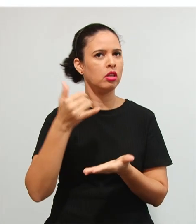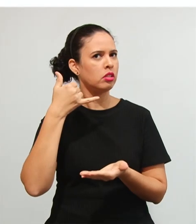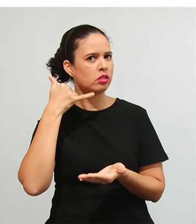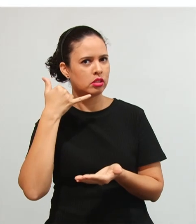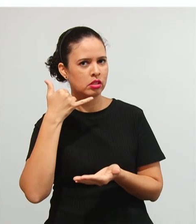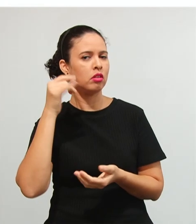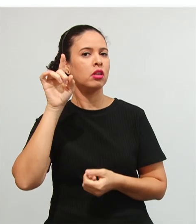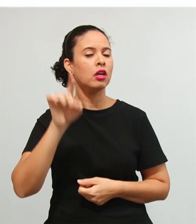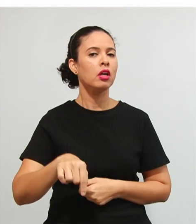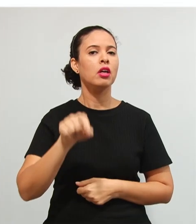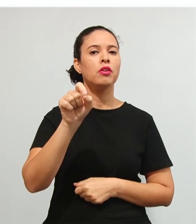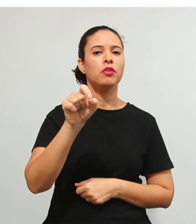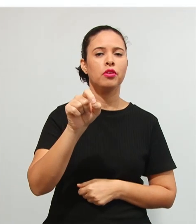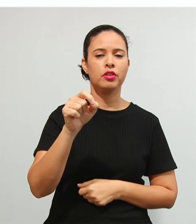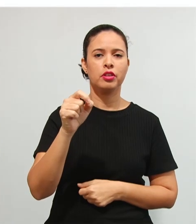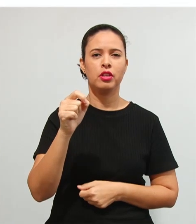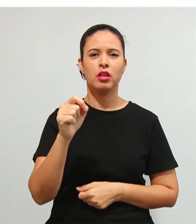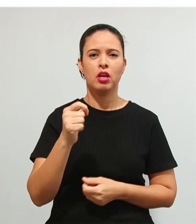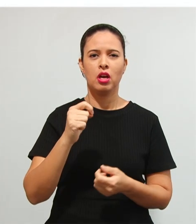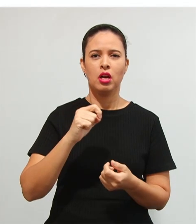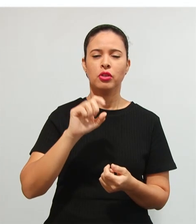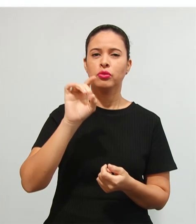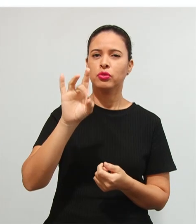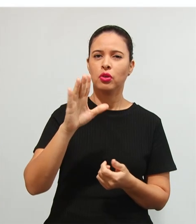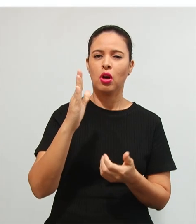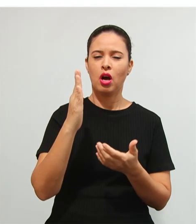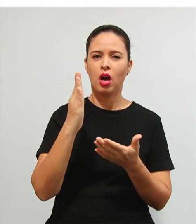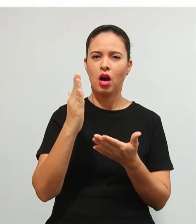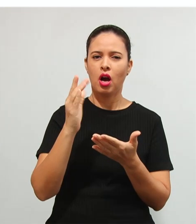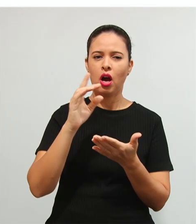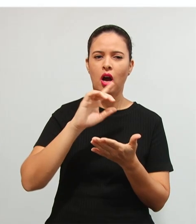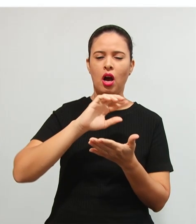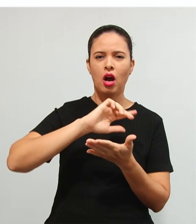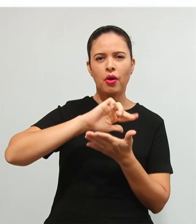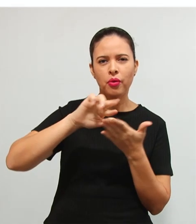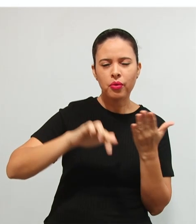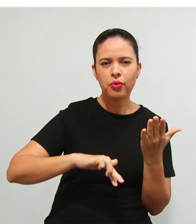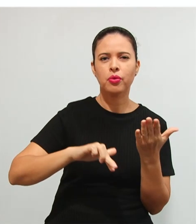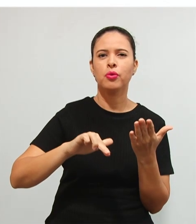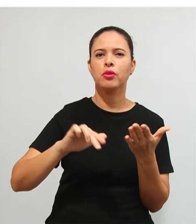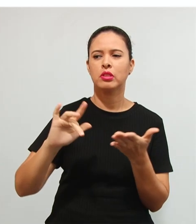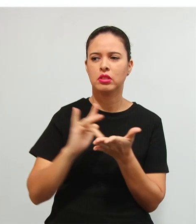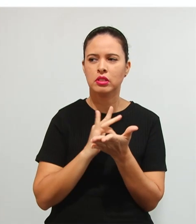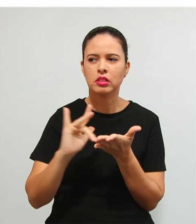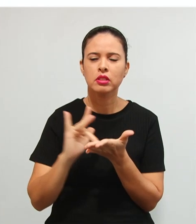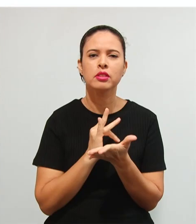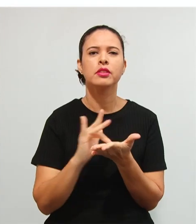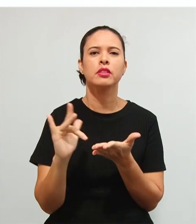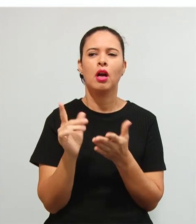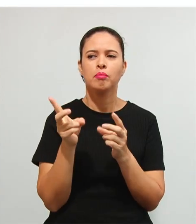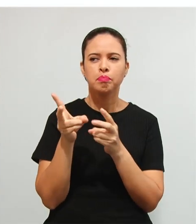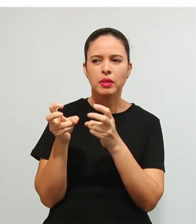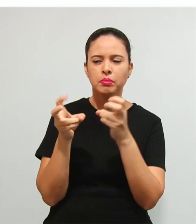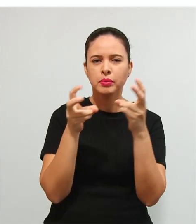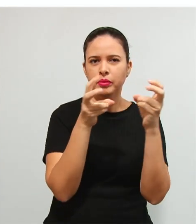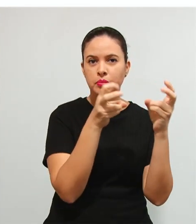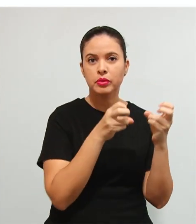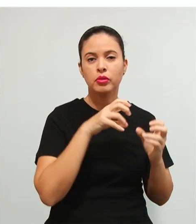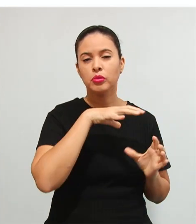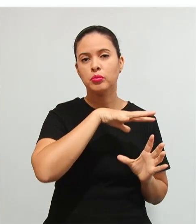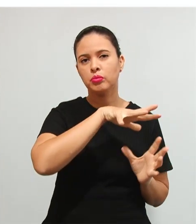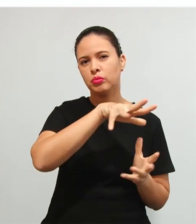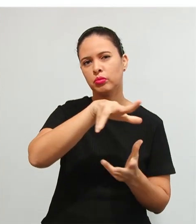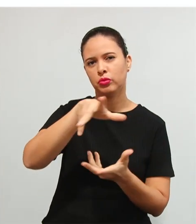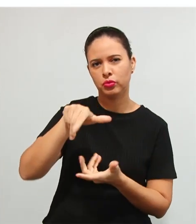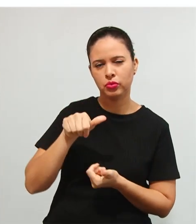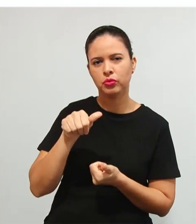desses dispositivos técnicos pelos quais percebemos o mundo. Ou seja, hoje, a forma com